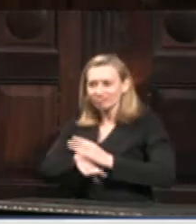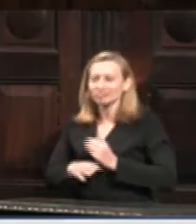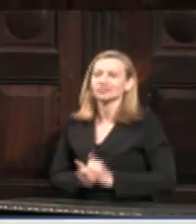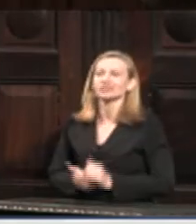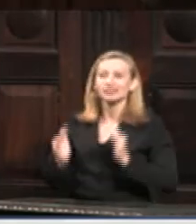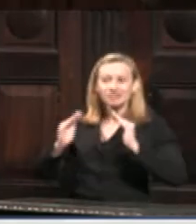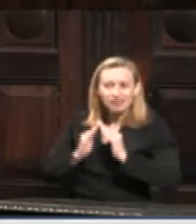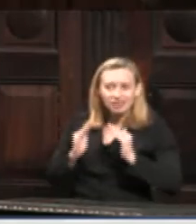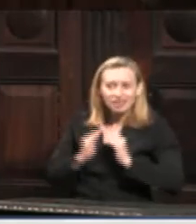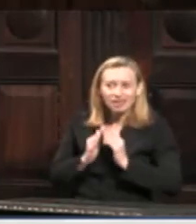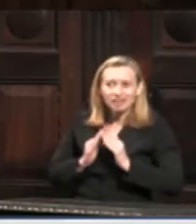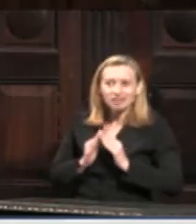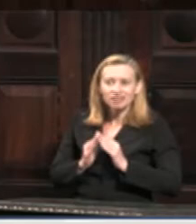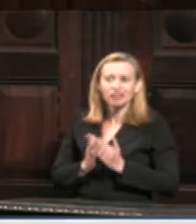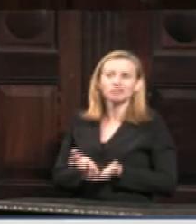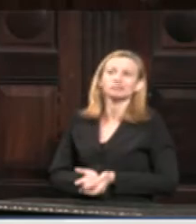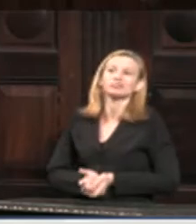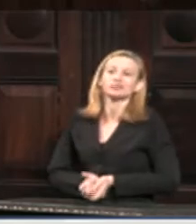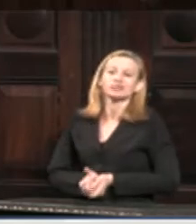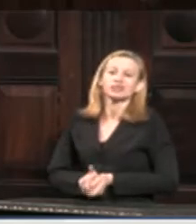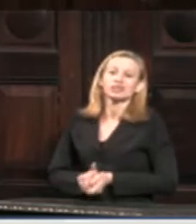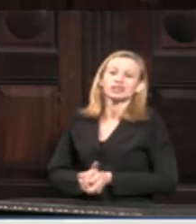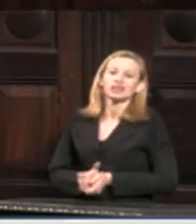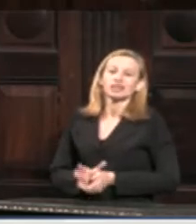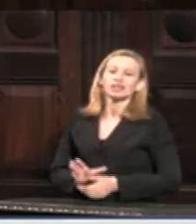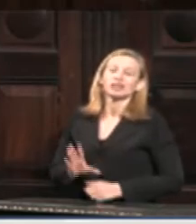moldes que a Câmara Federal,